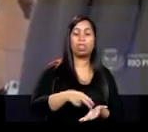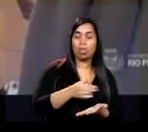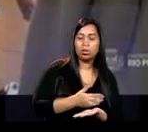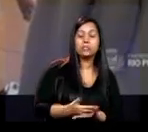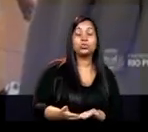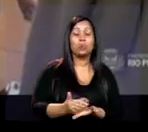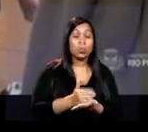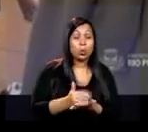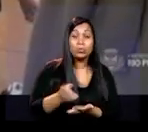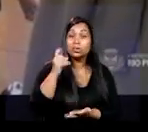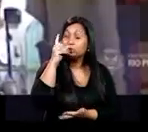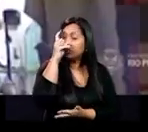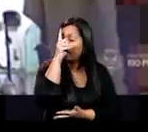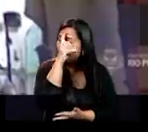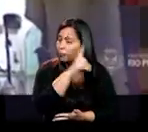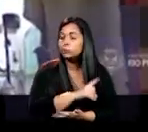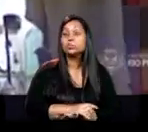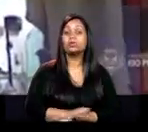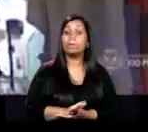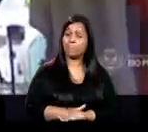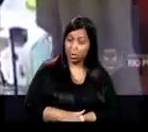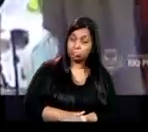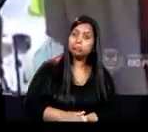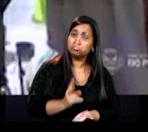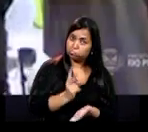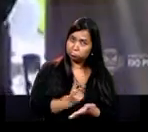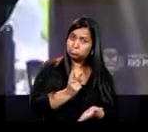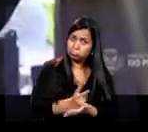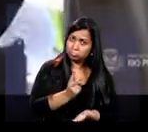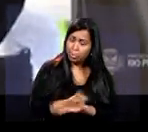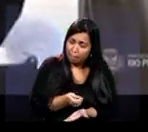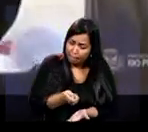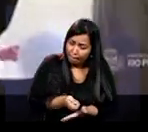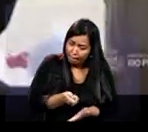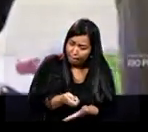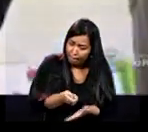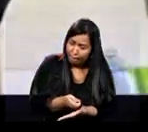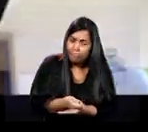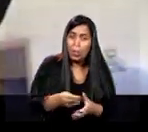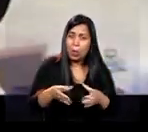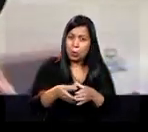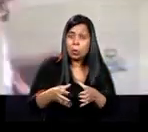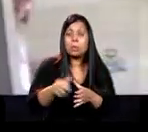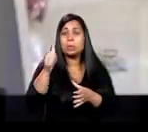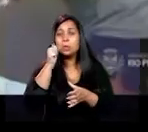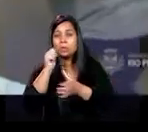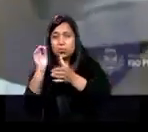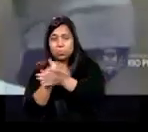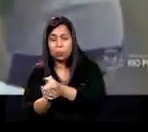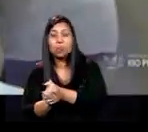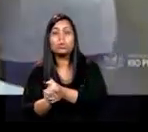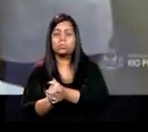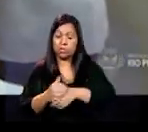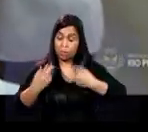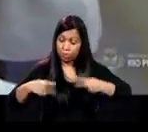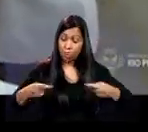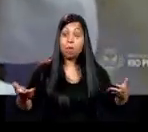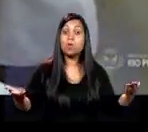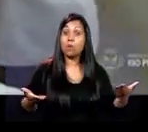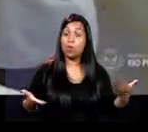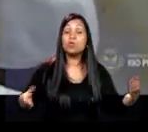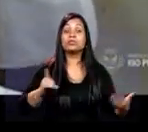a adaptação foi muito difícil, mas com persistência e determinação da equipe, da esposa e de si